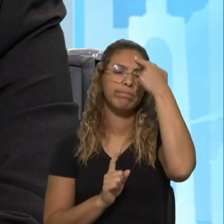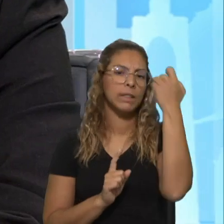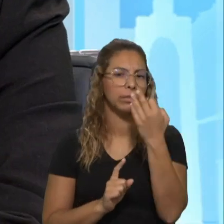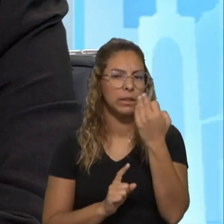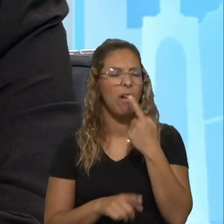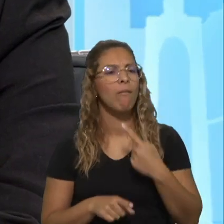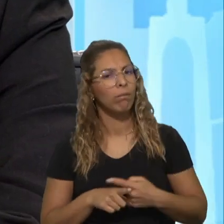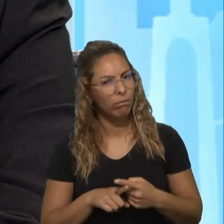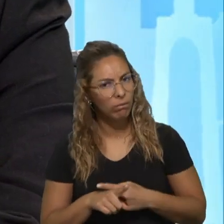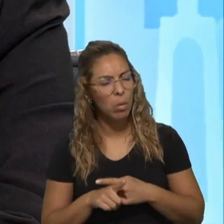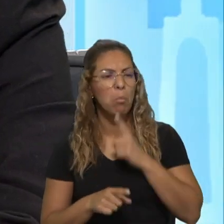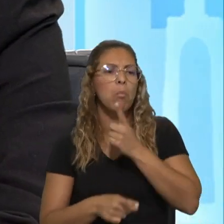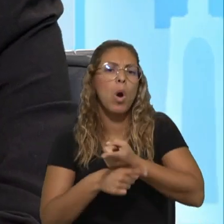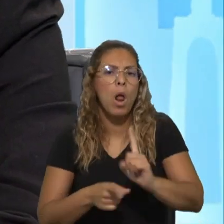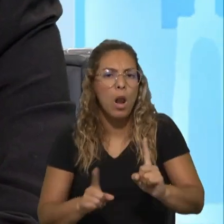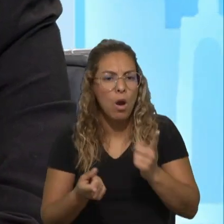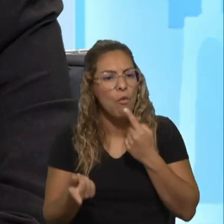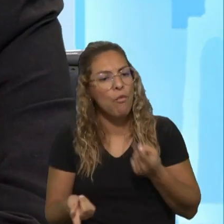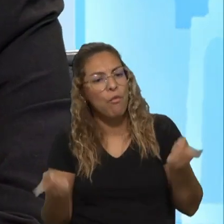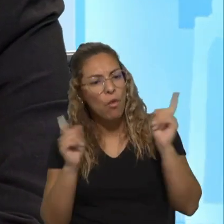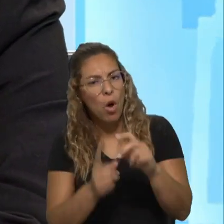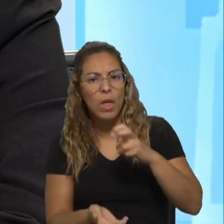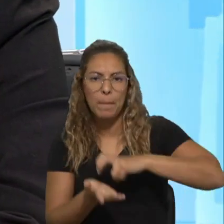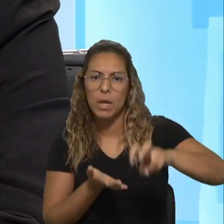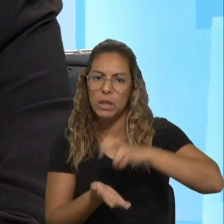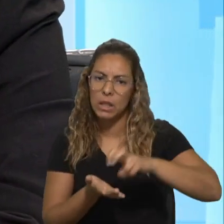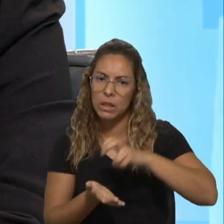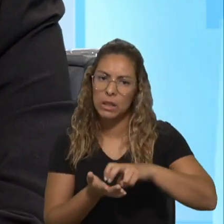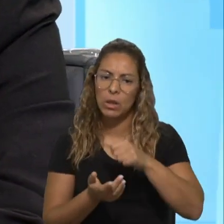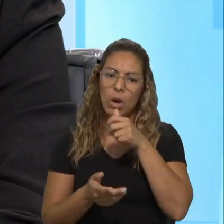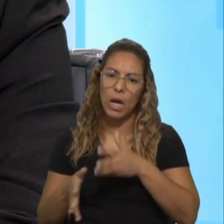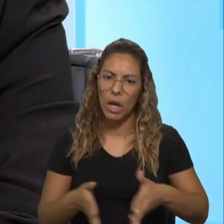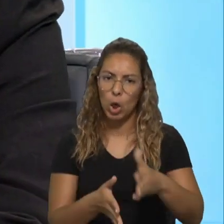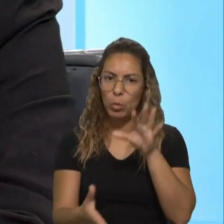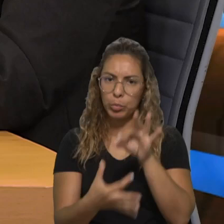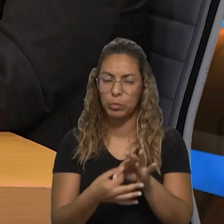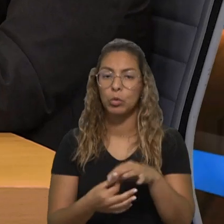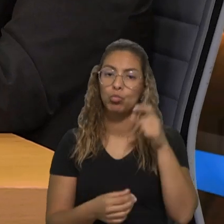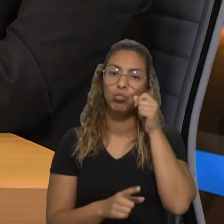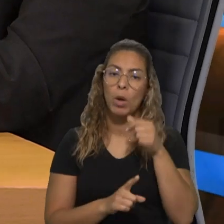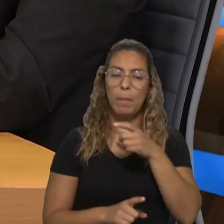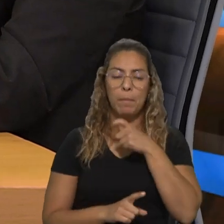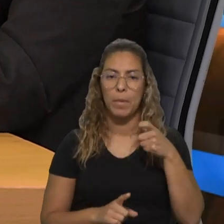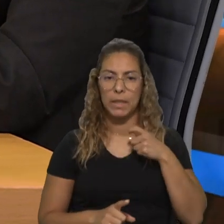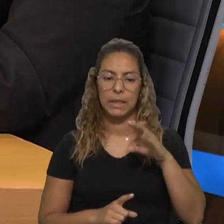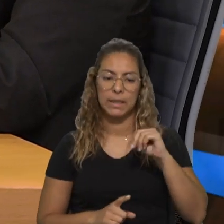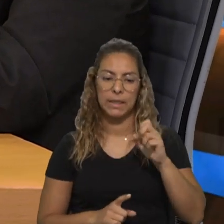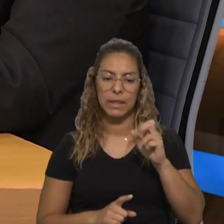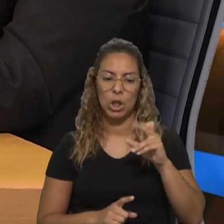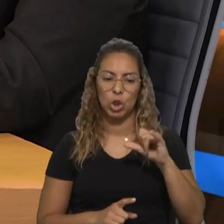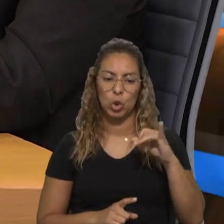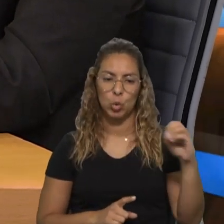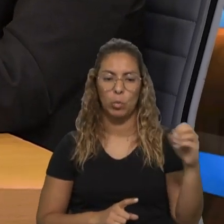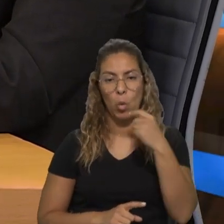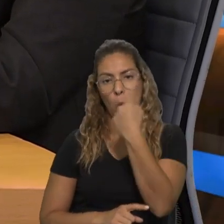recuperar esta ideia, de novo retomá-la. Depois, com o Sr. Padre Sérgio, que é o parco de Oeiras, nós pensamos isto naquilo